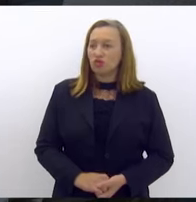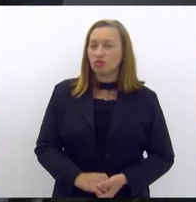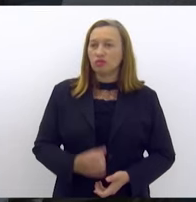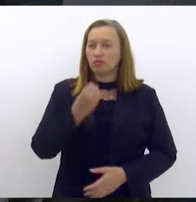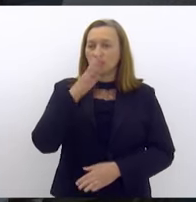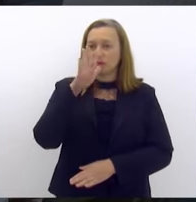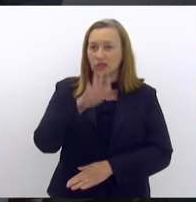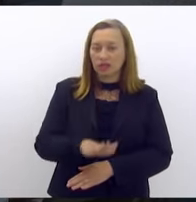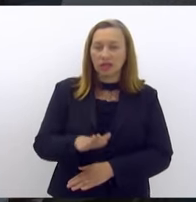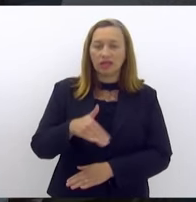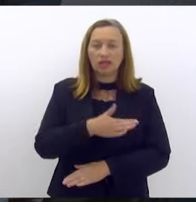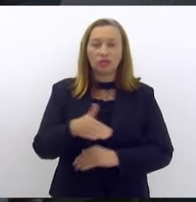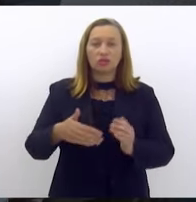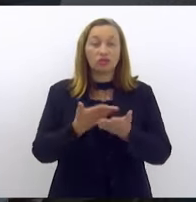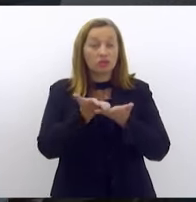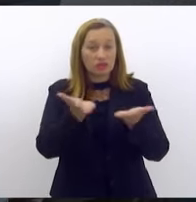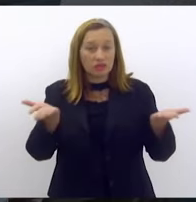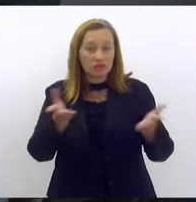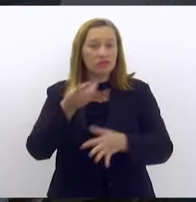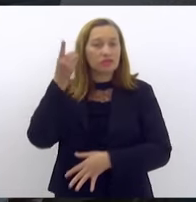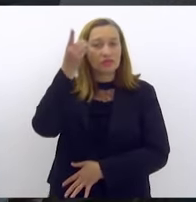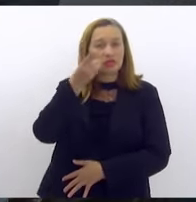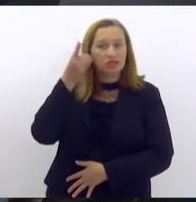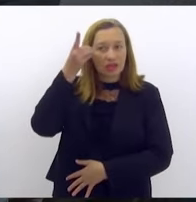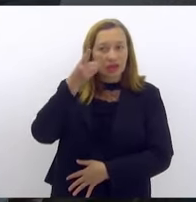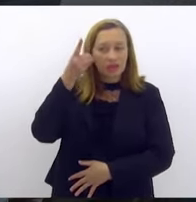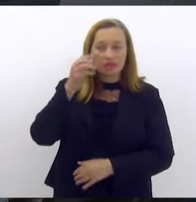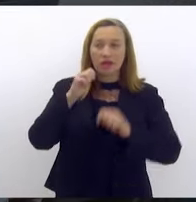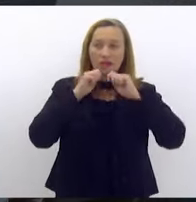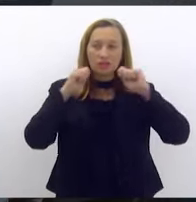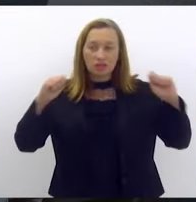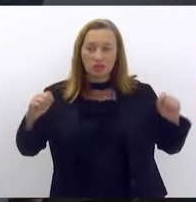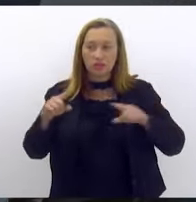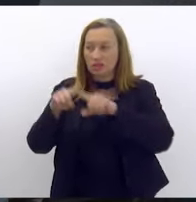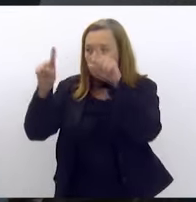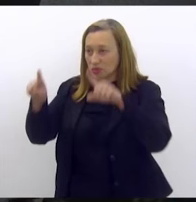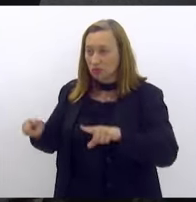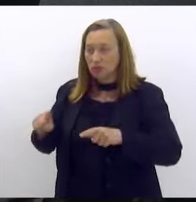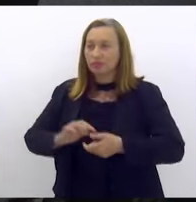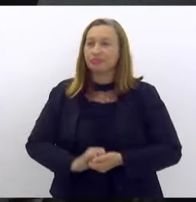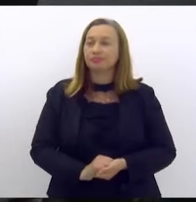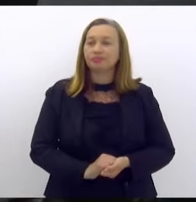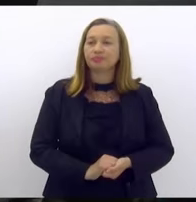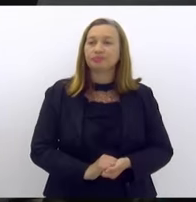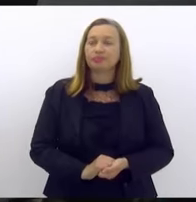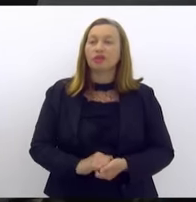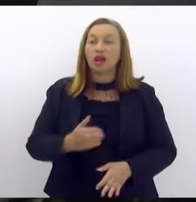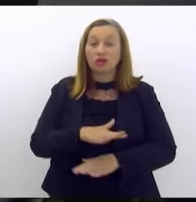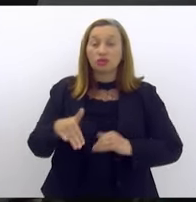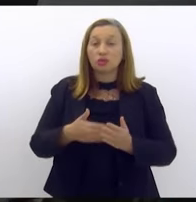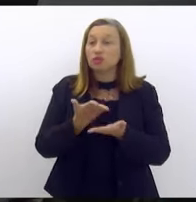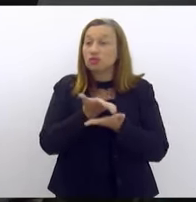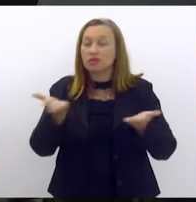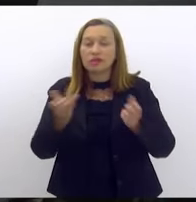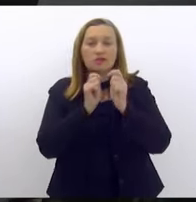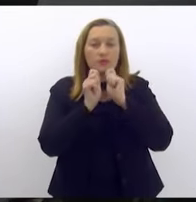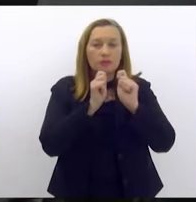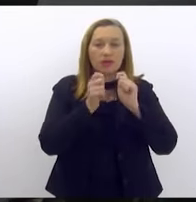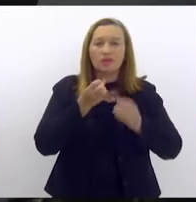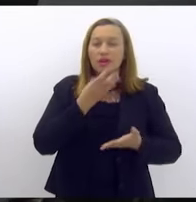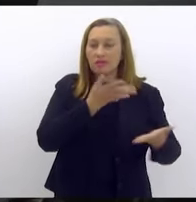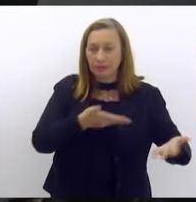Boa tarde, senhoras e senhores deputados, assessores, servidores, público presente, imprensa, sejam